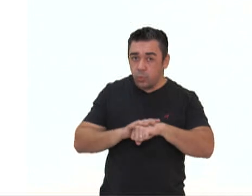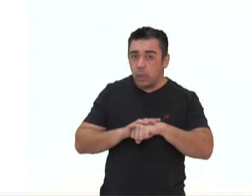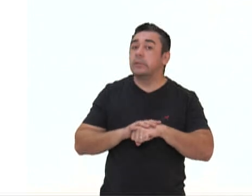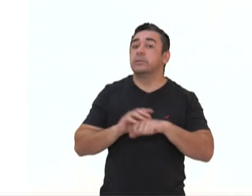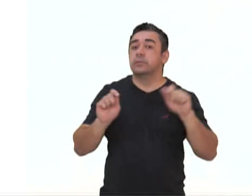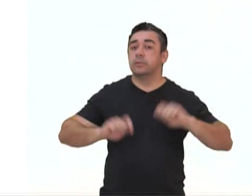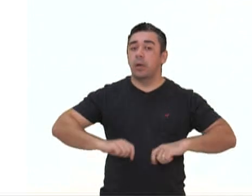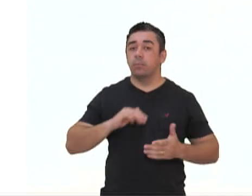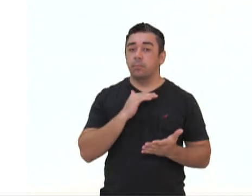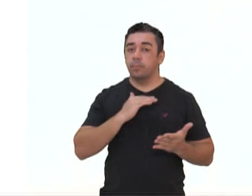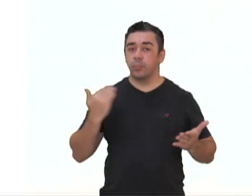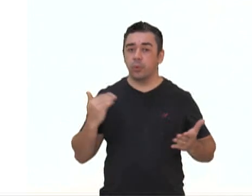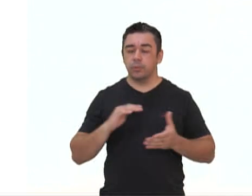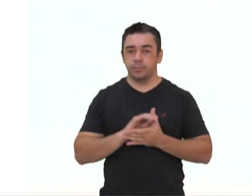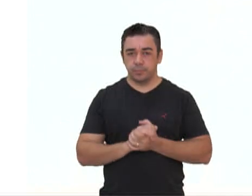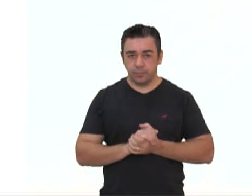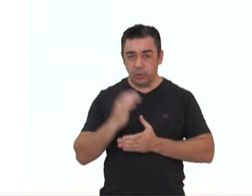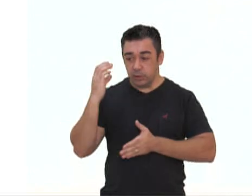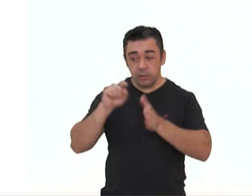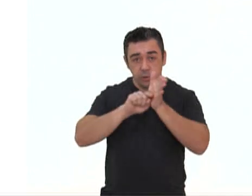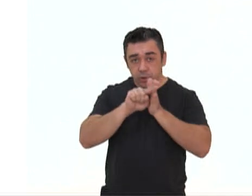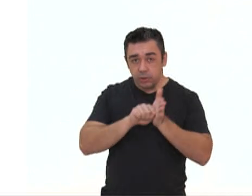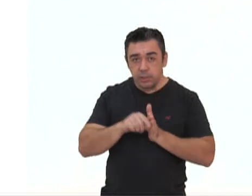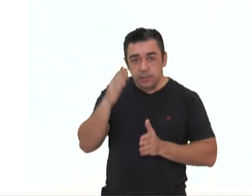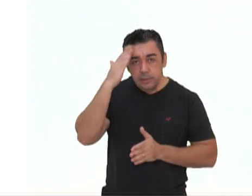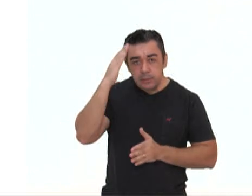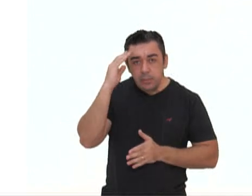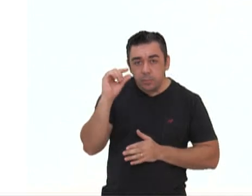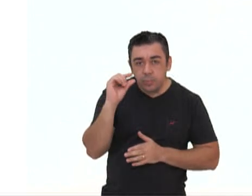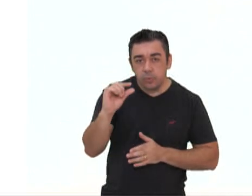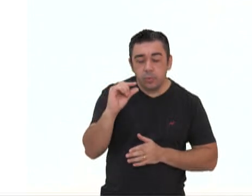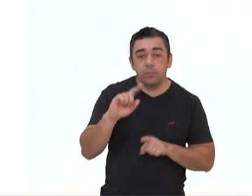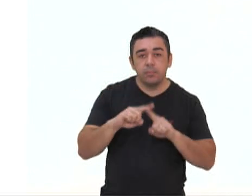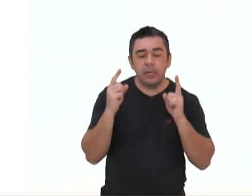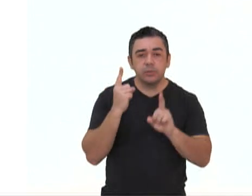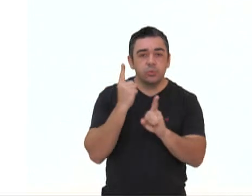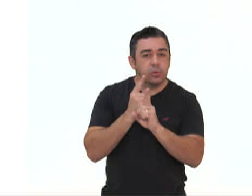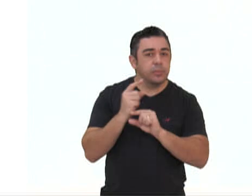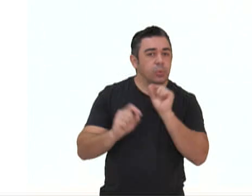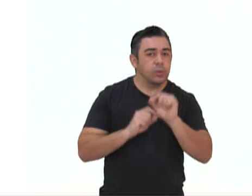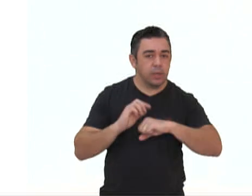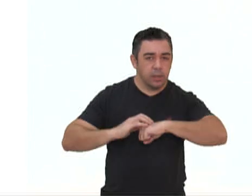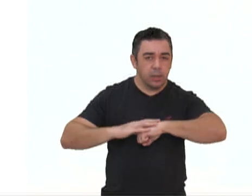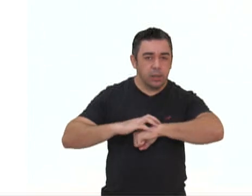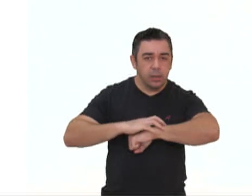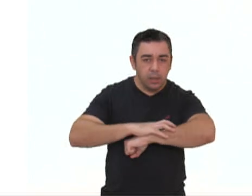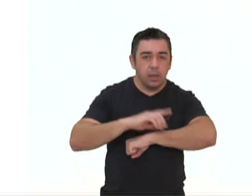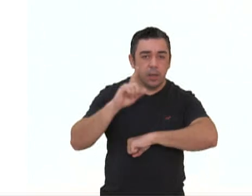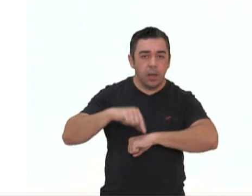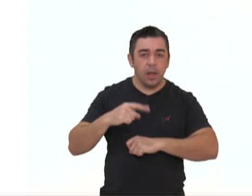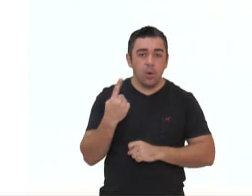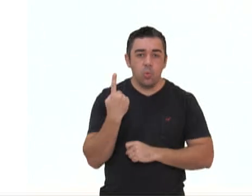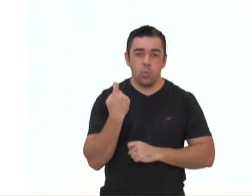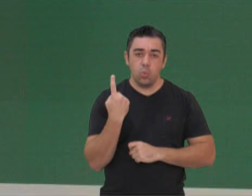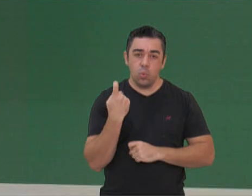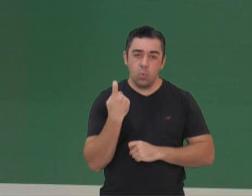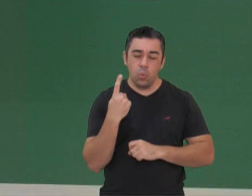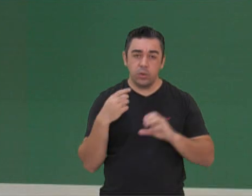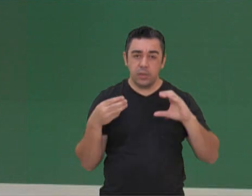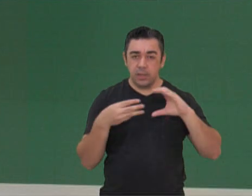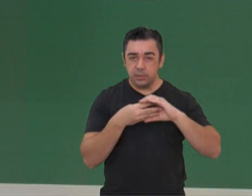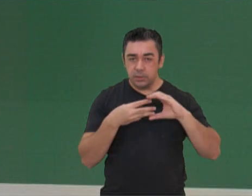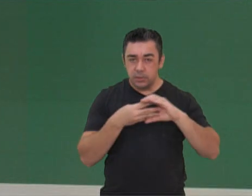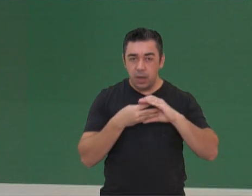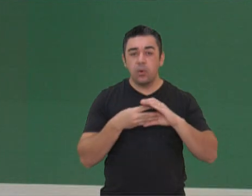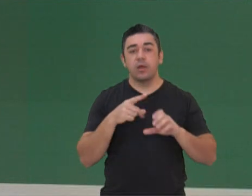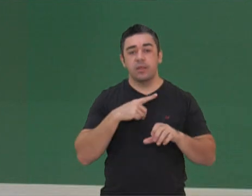letal. Os cientistas ainda sabem pouco sobre a doença, mas descobriram que o micro-organismo que a causa é unicelular e tem